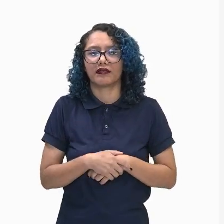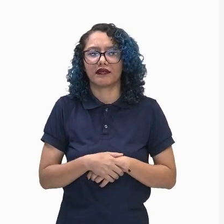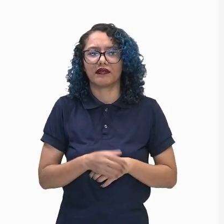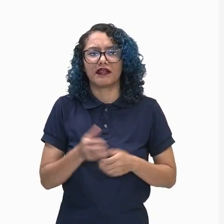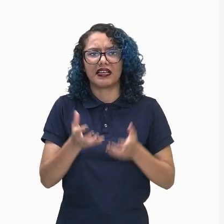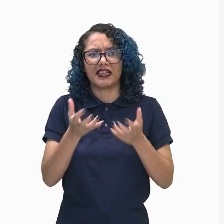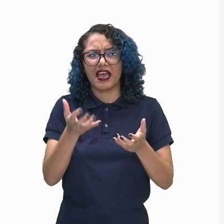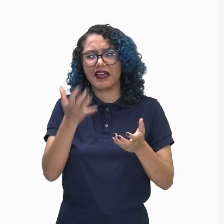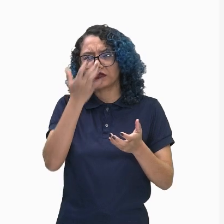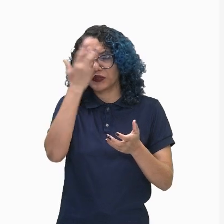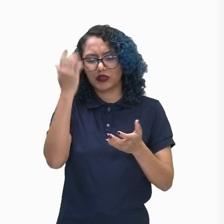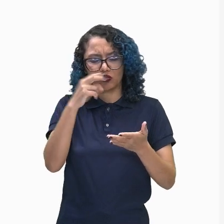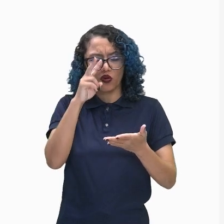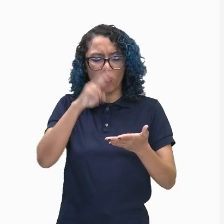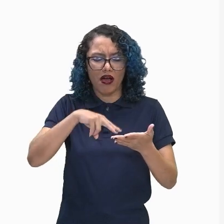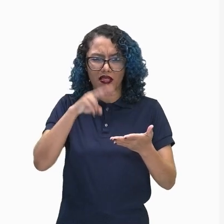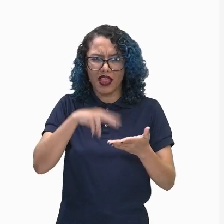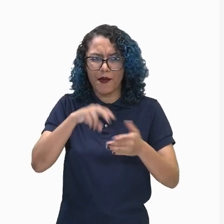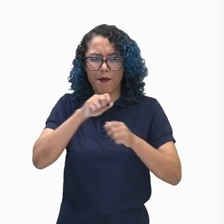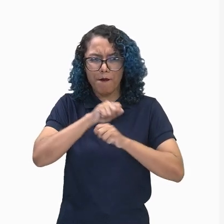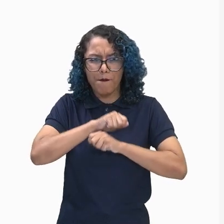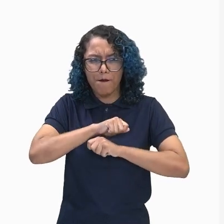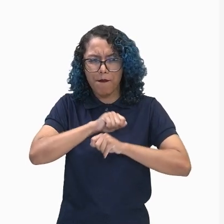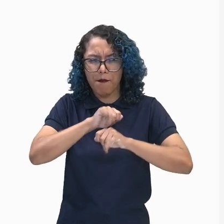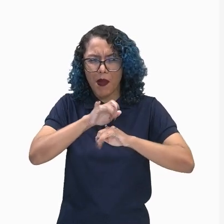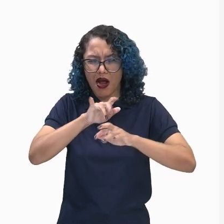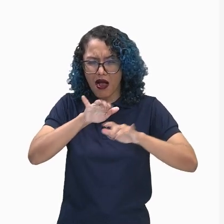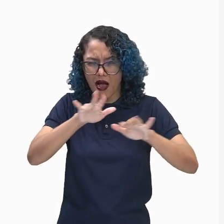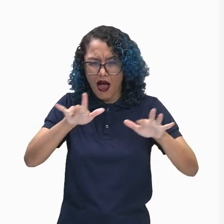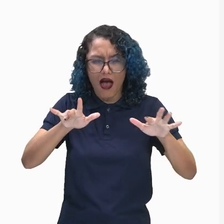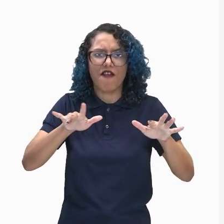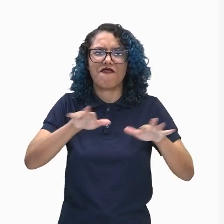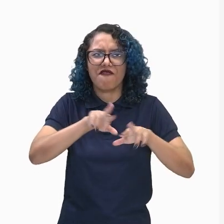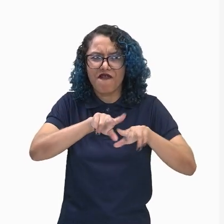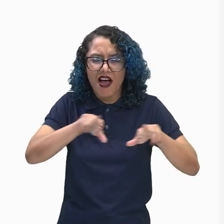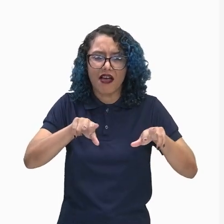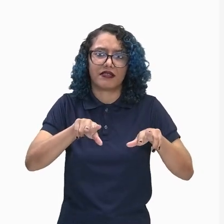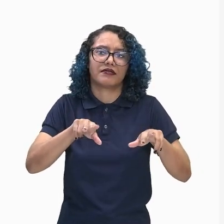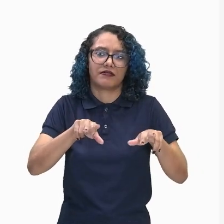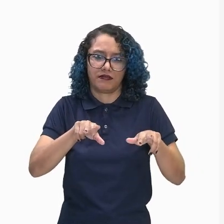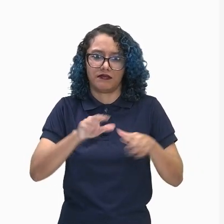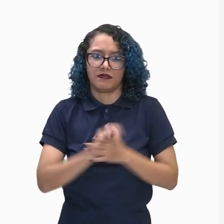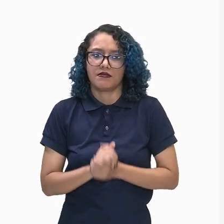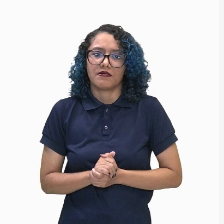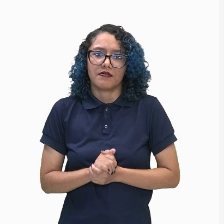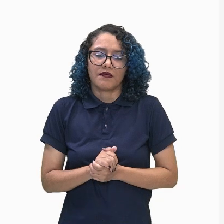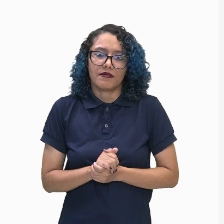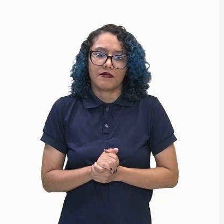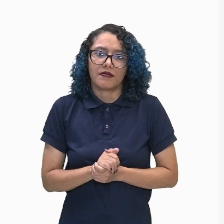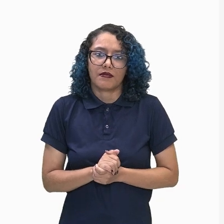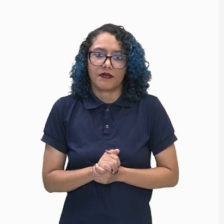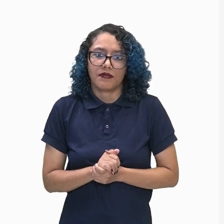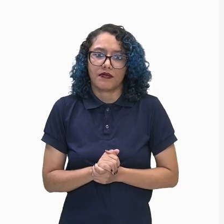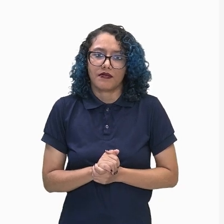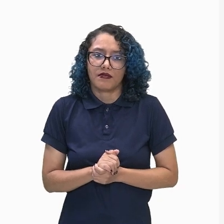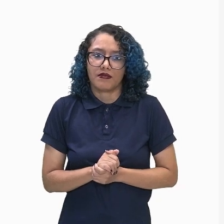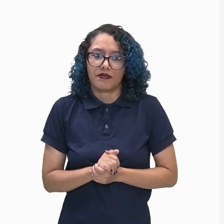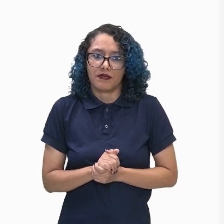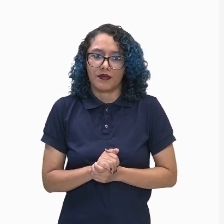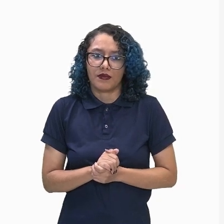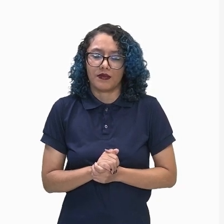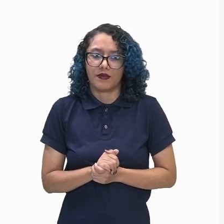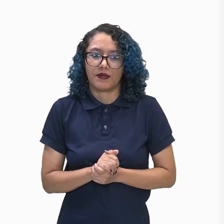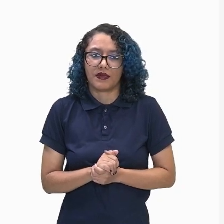de leitores possível. Quando se faz um texto dessa magnitude, né,